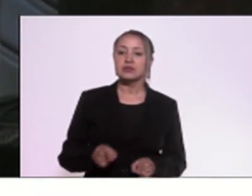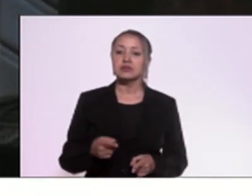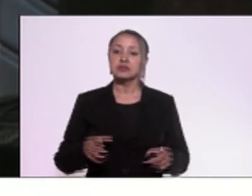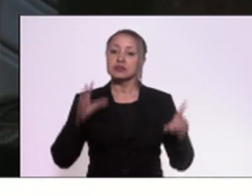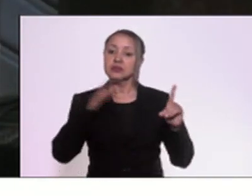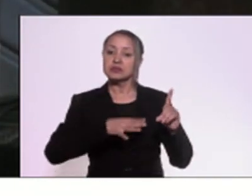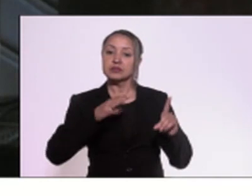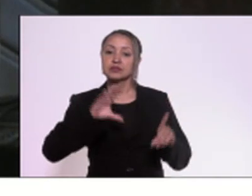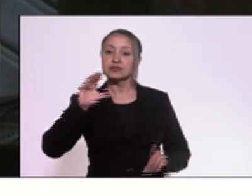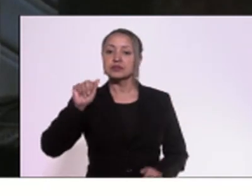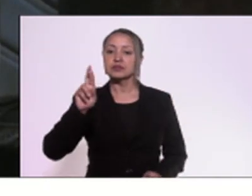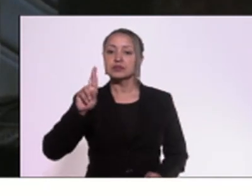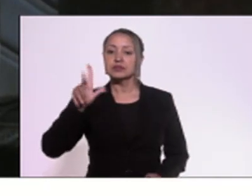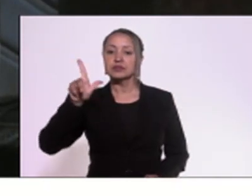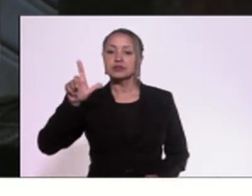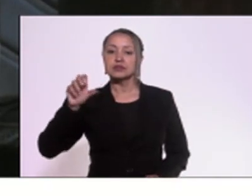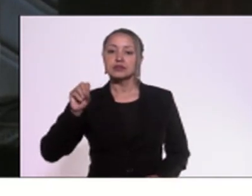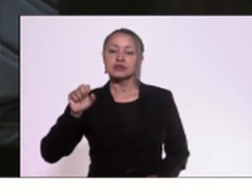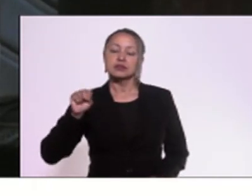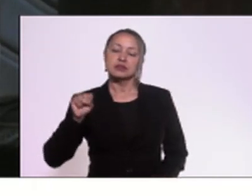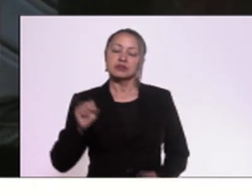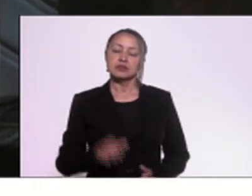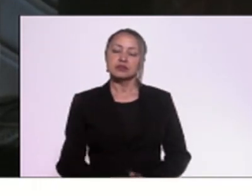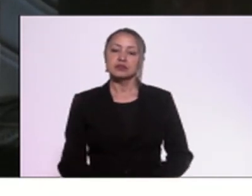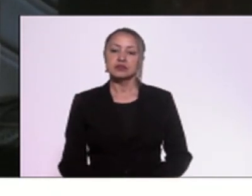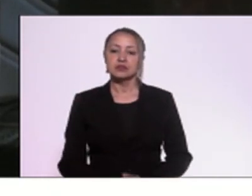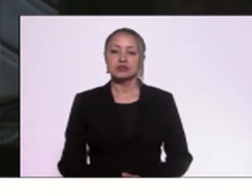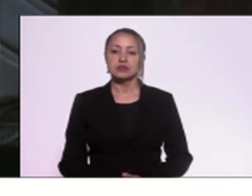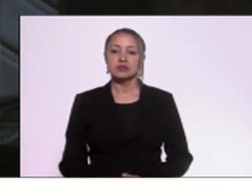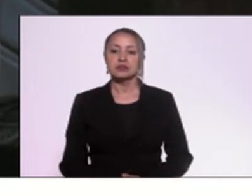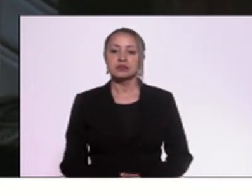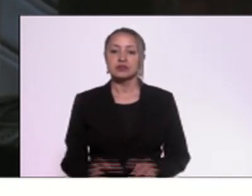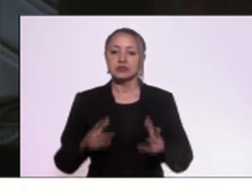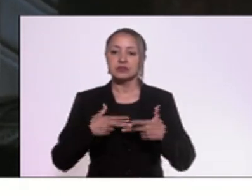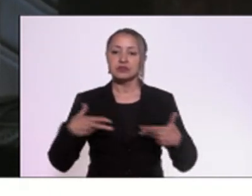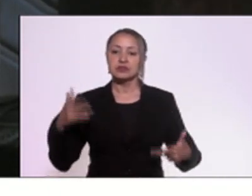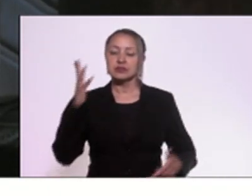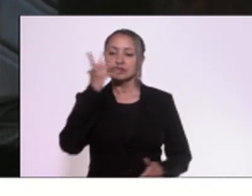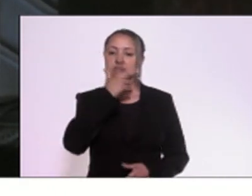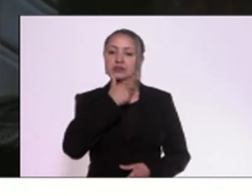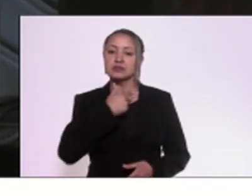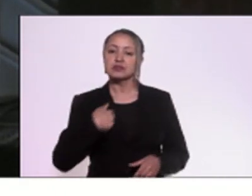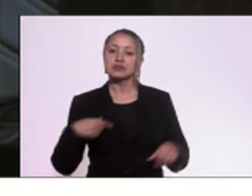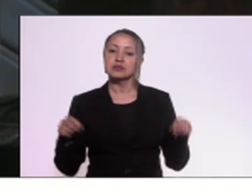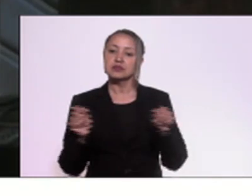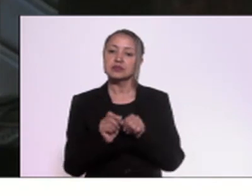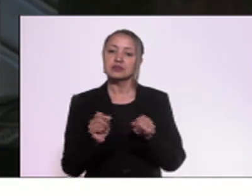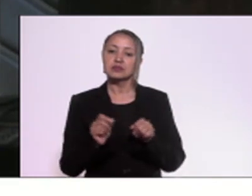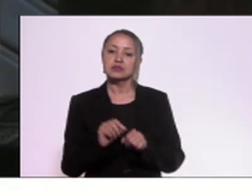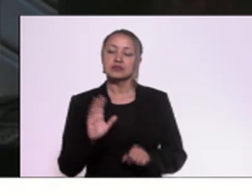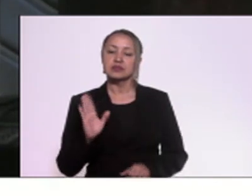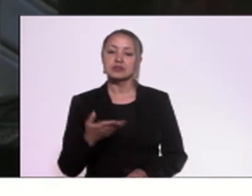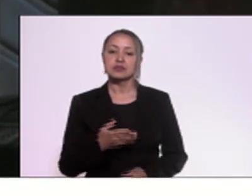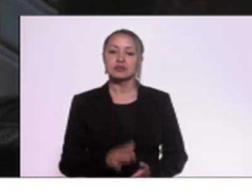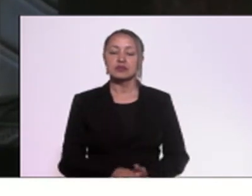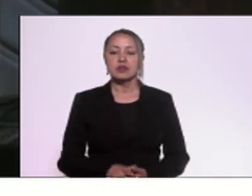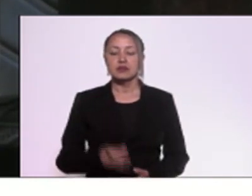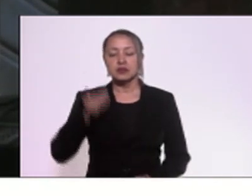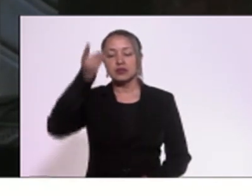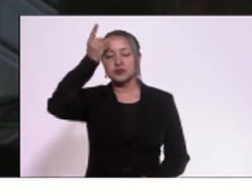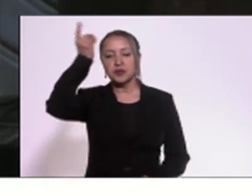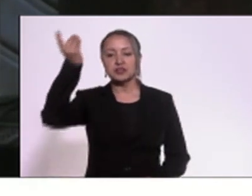esse símbolo das pessoas que defendem a cultura, pela cultura, para as pessoas, para o desenvolvimento de cada